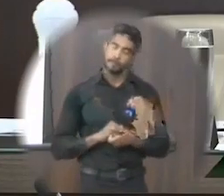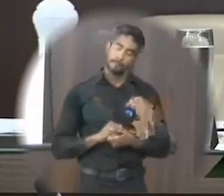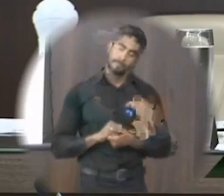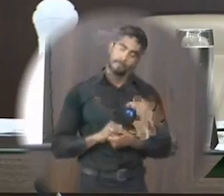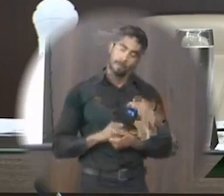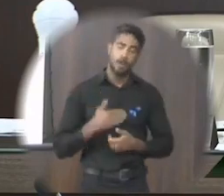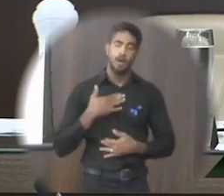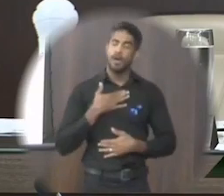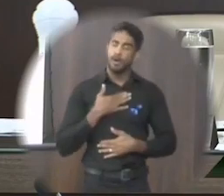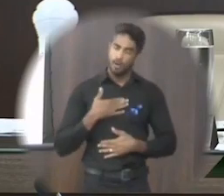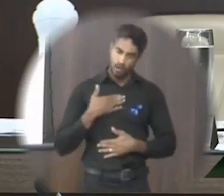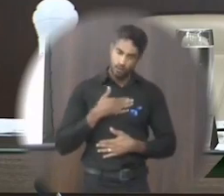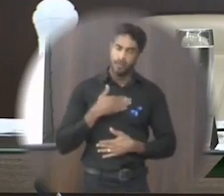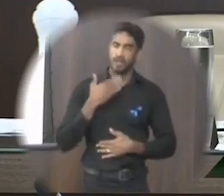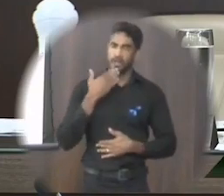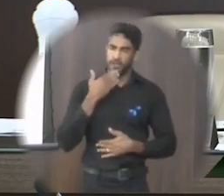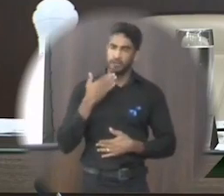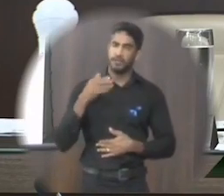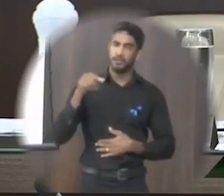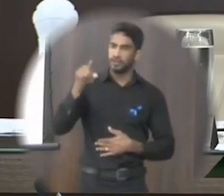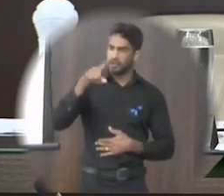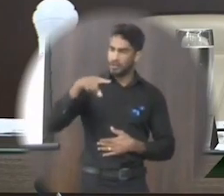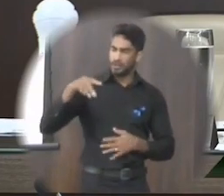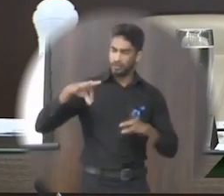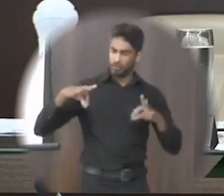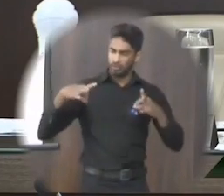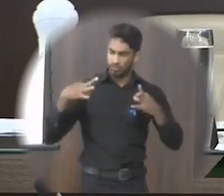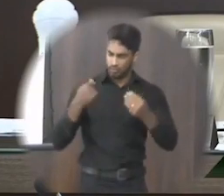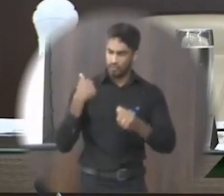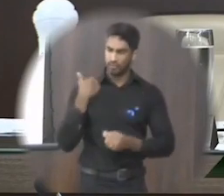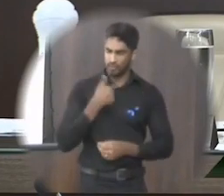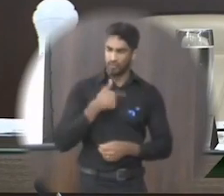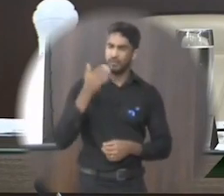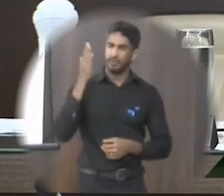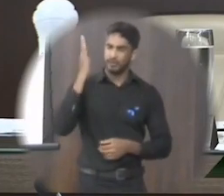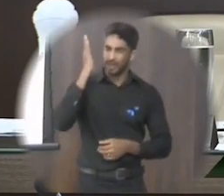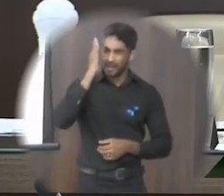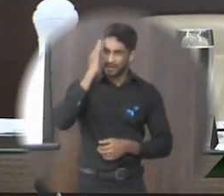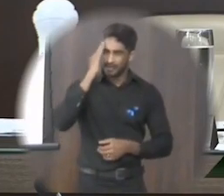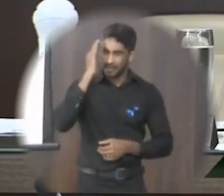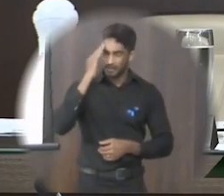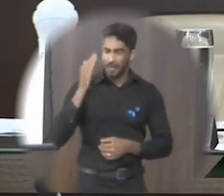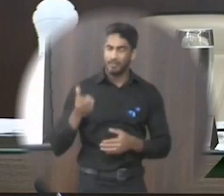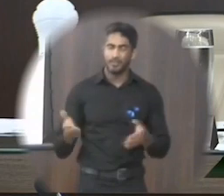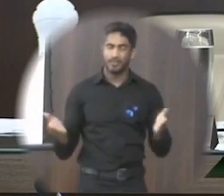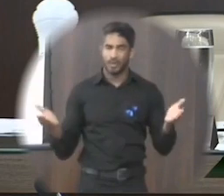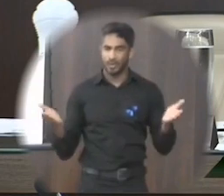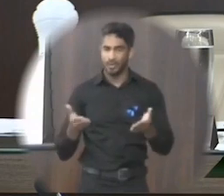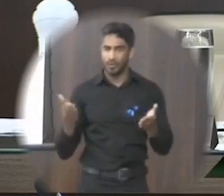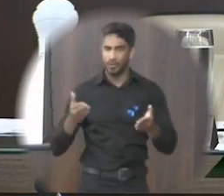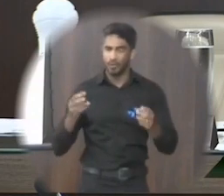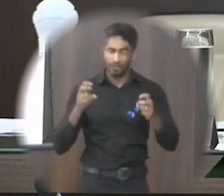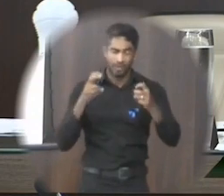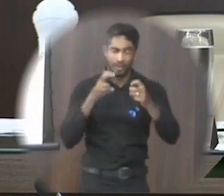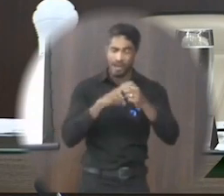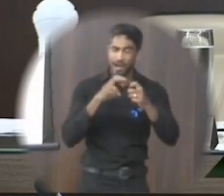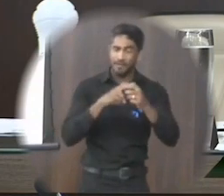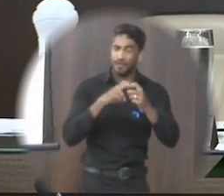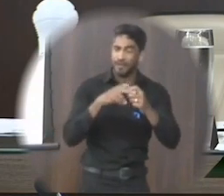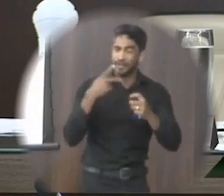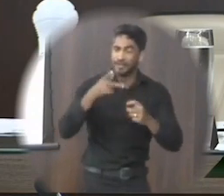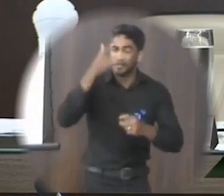Eu gostaria, gente, de pedir aos senhores, todos nós sabemos que hoje a violência contra a pessoa